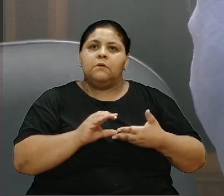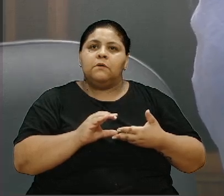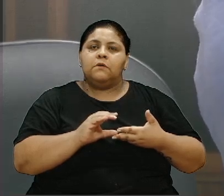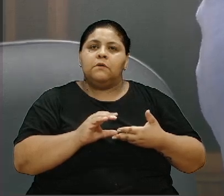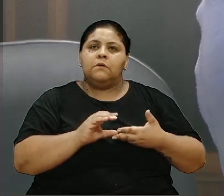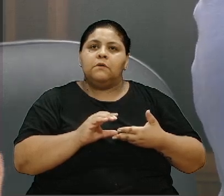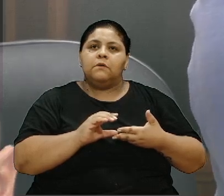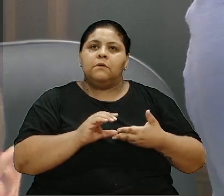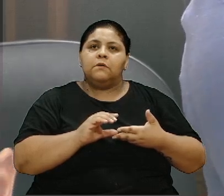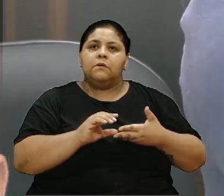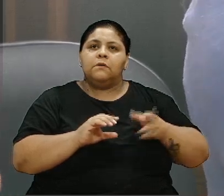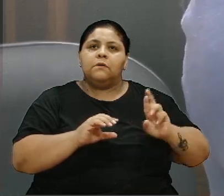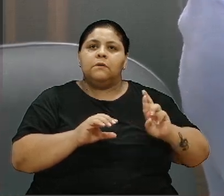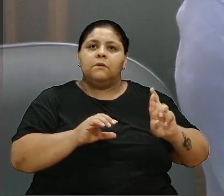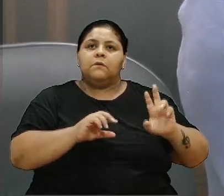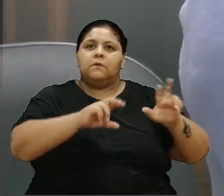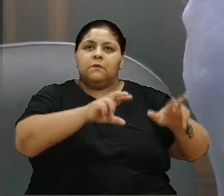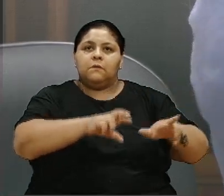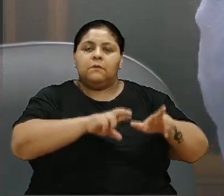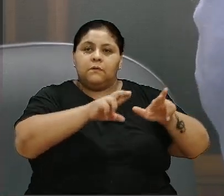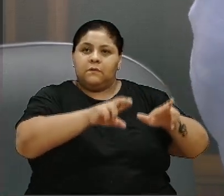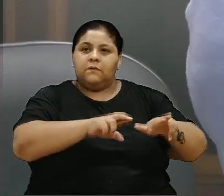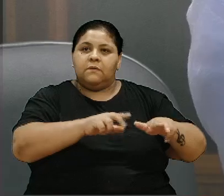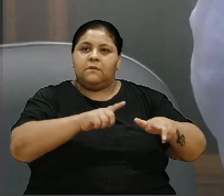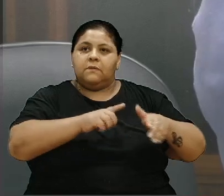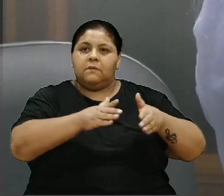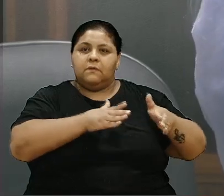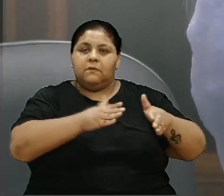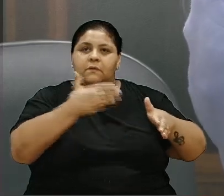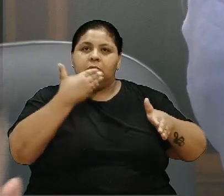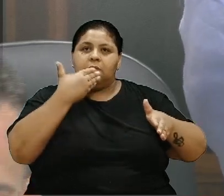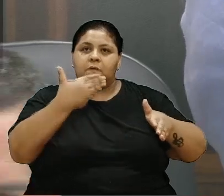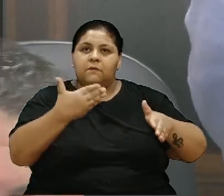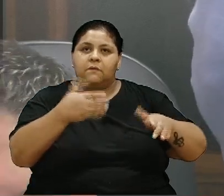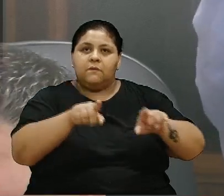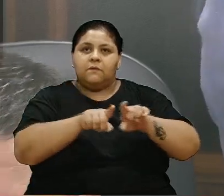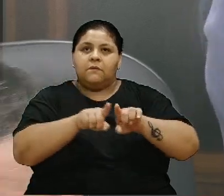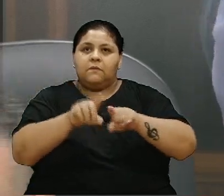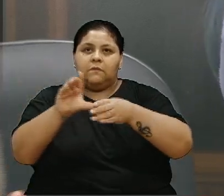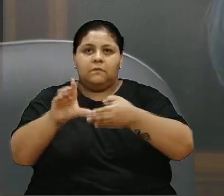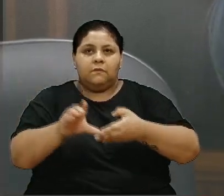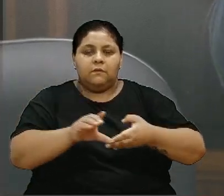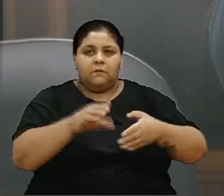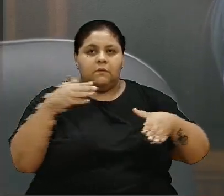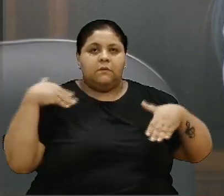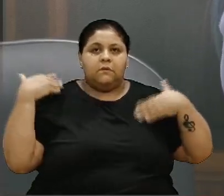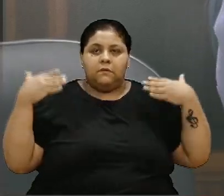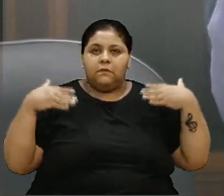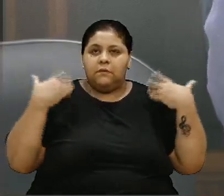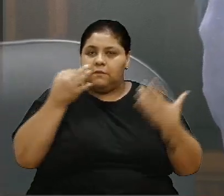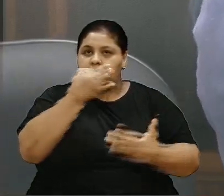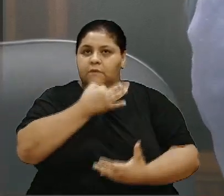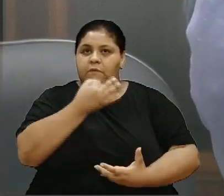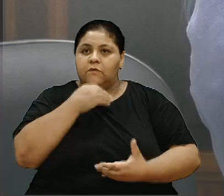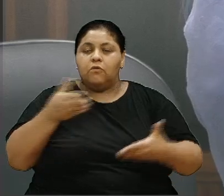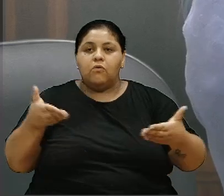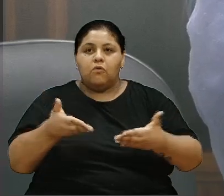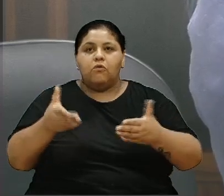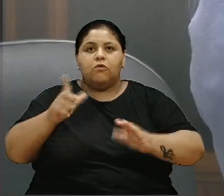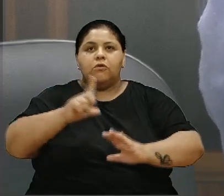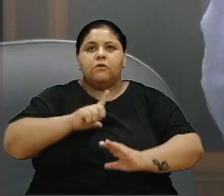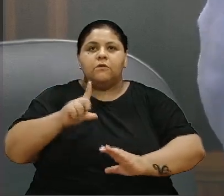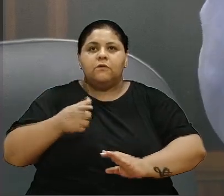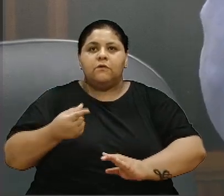os representantes da agricultura familiar têm acesso e solicitam para poder, inclusive, investir no turismo da nossa cidade. Hoje nós temos um